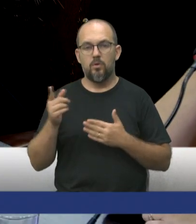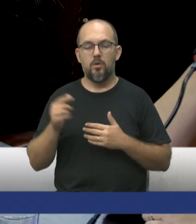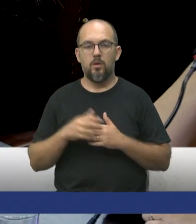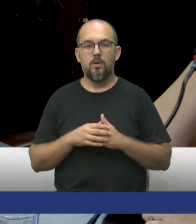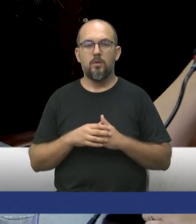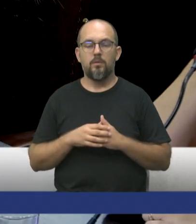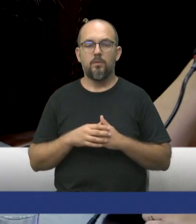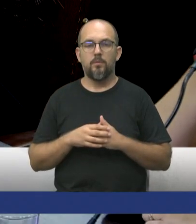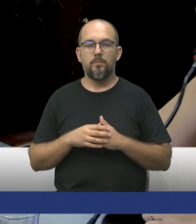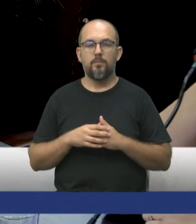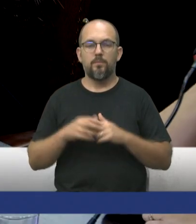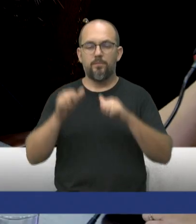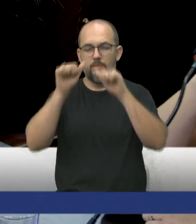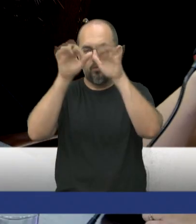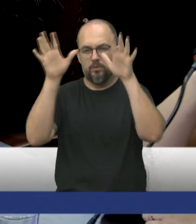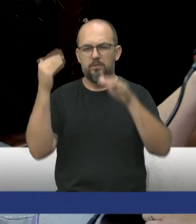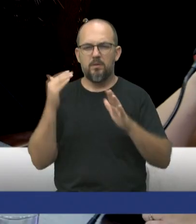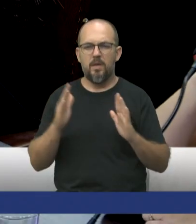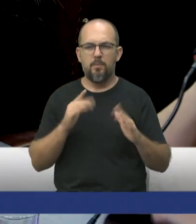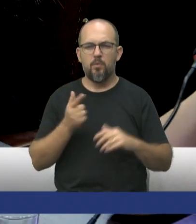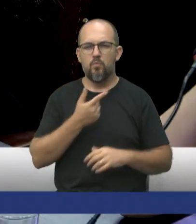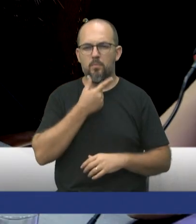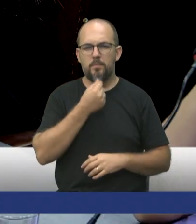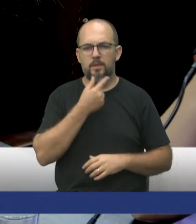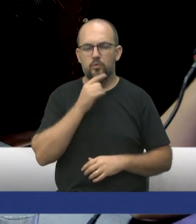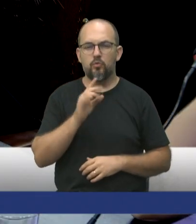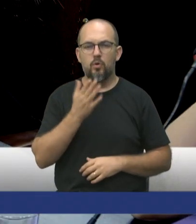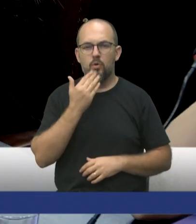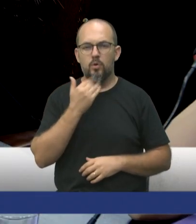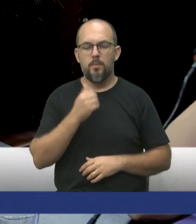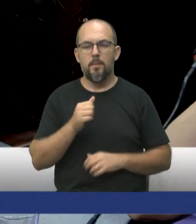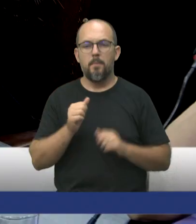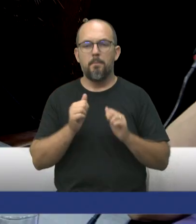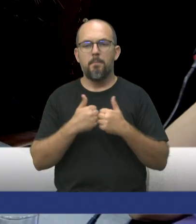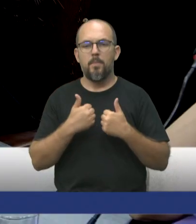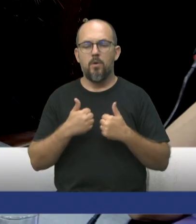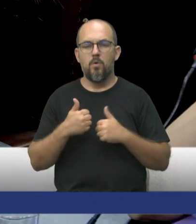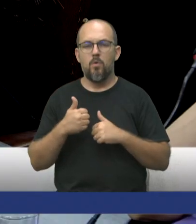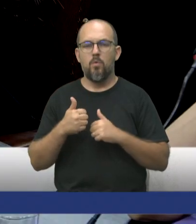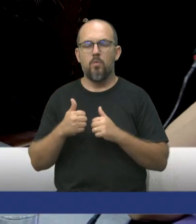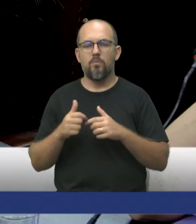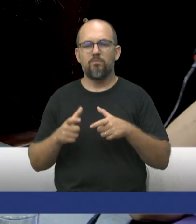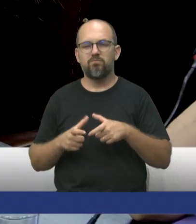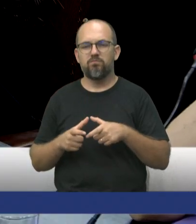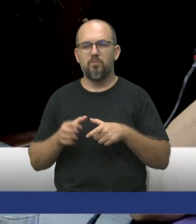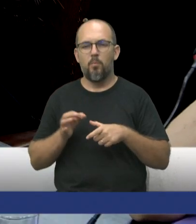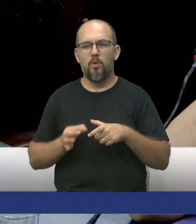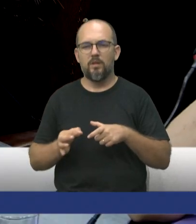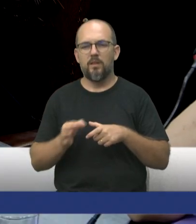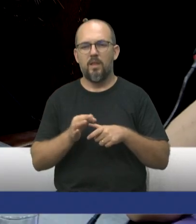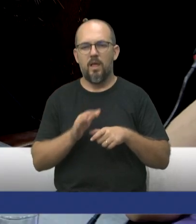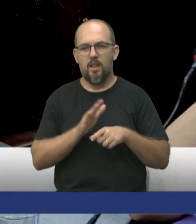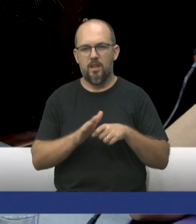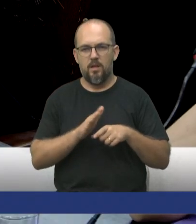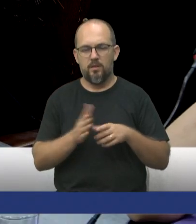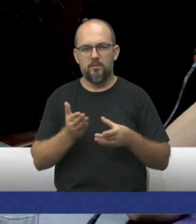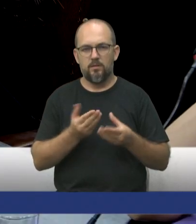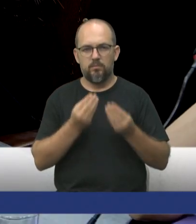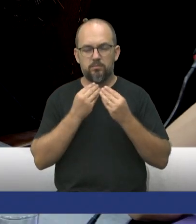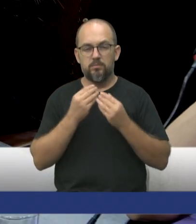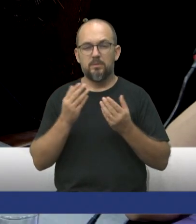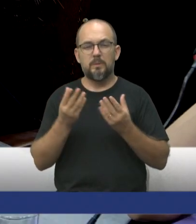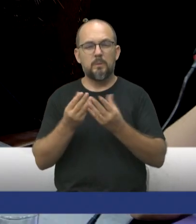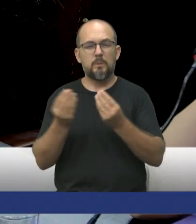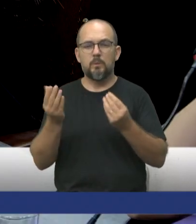a gente teve uma época, um menino que ele só comia pão com mortadela. Ainda a gente tem muitos que comem só